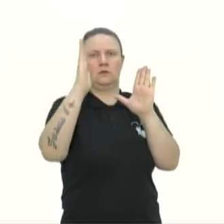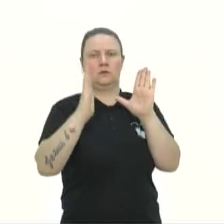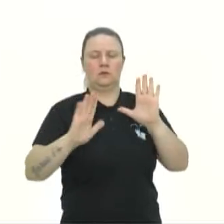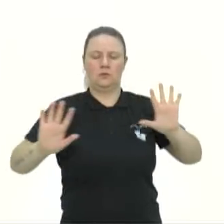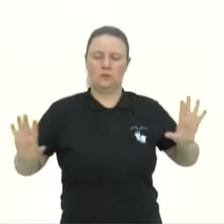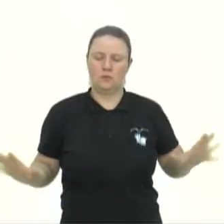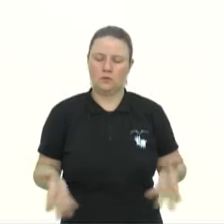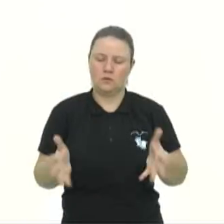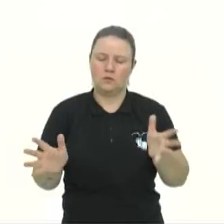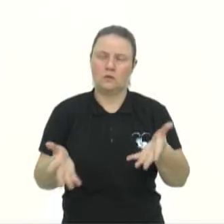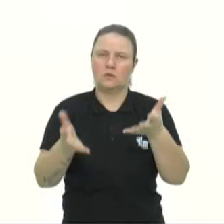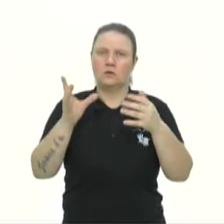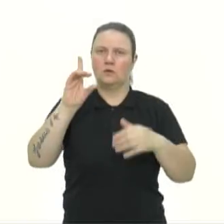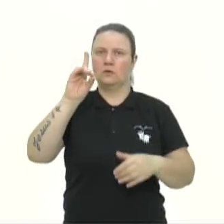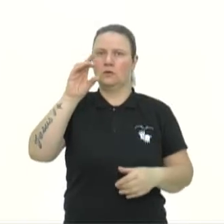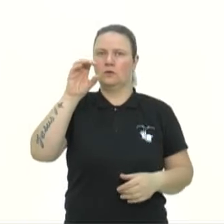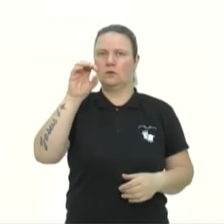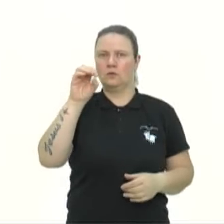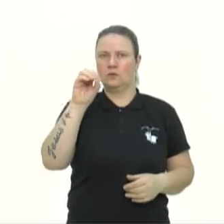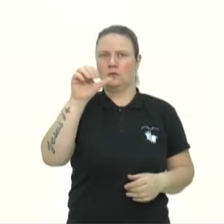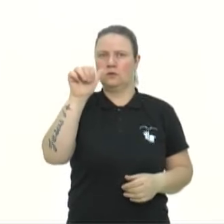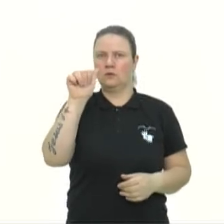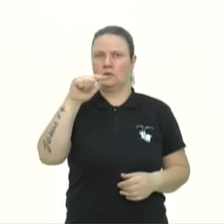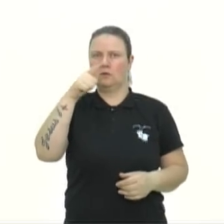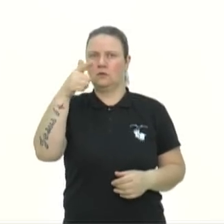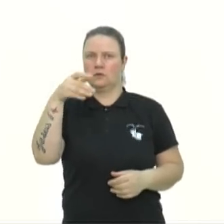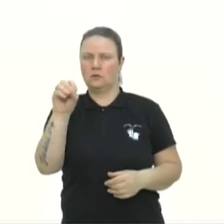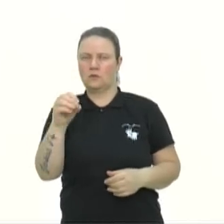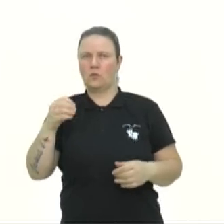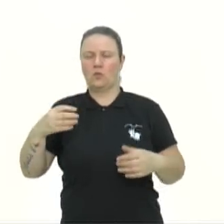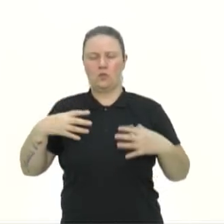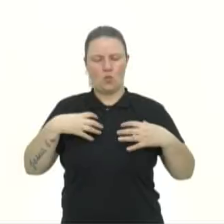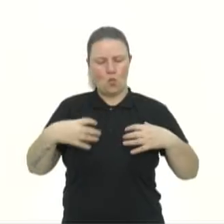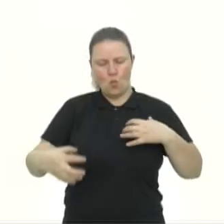Incentivo à Doação de Órgãos.